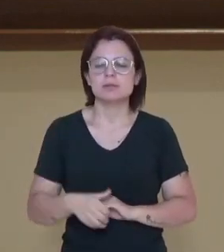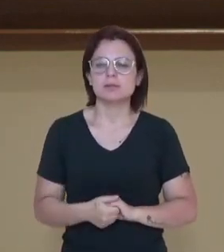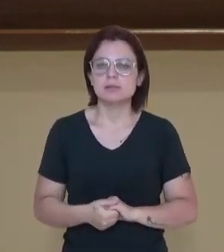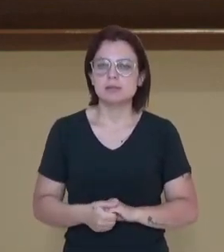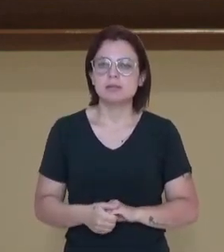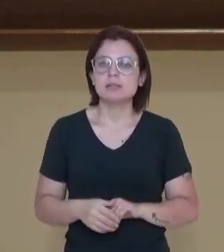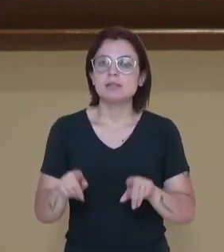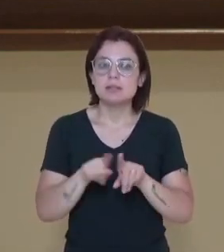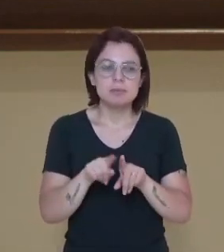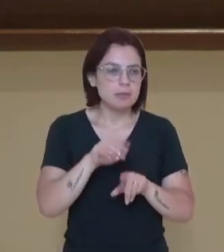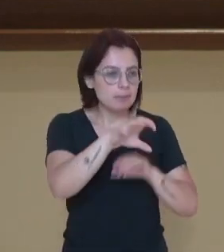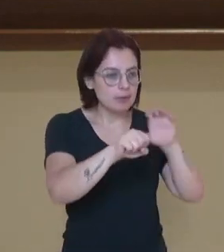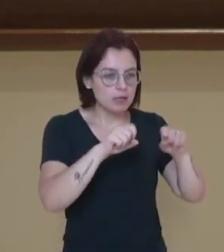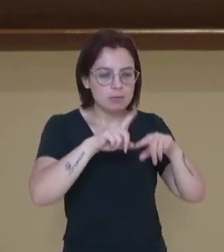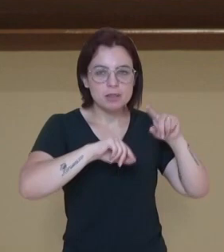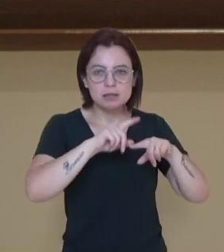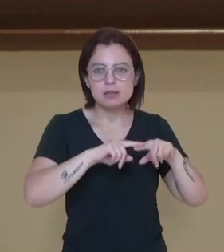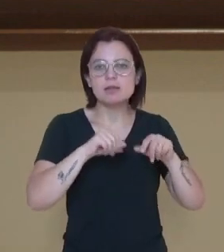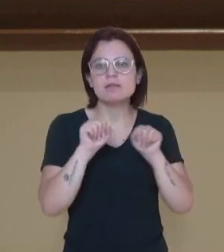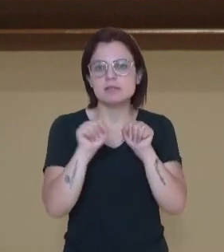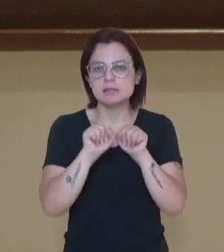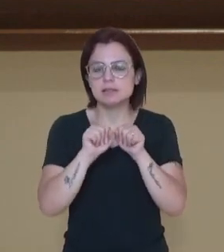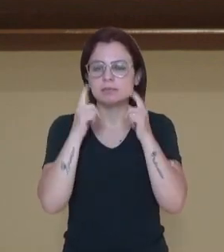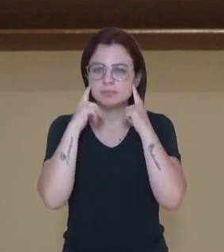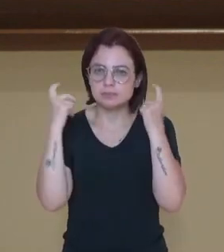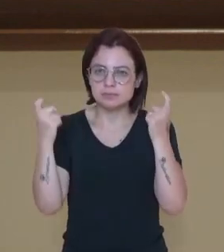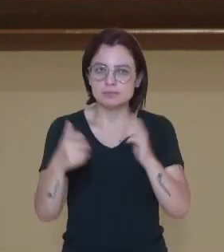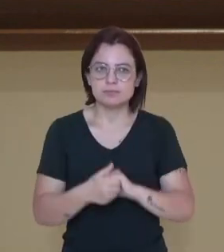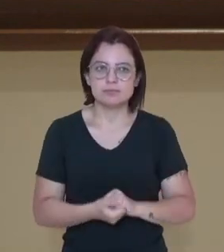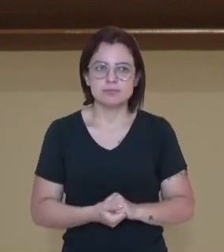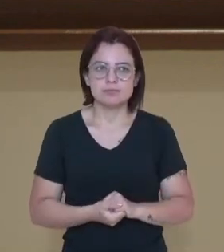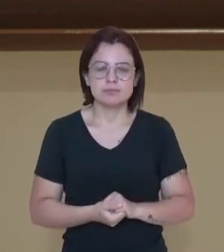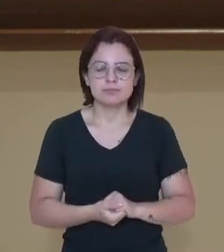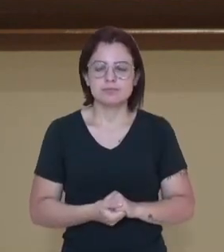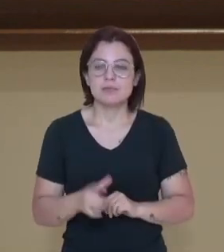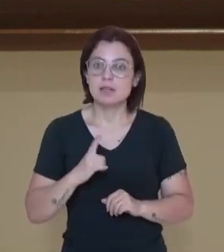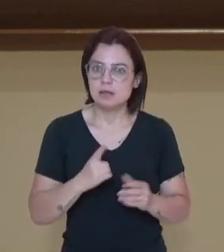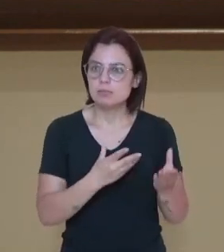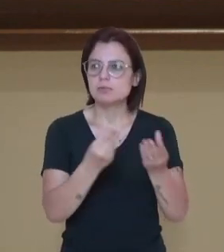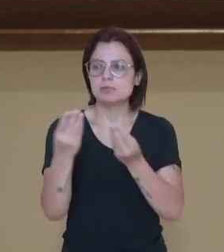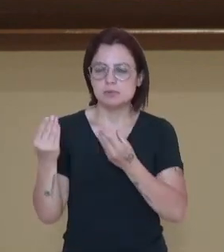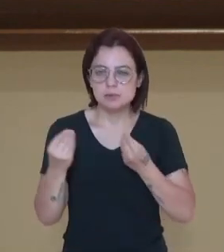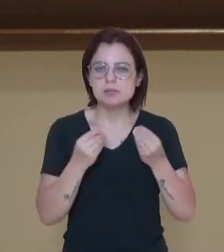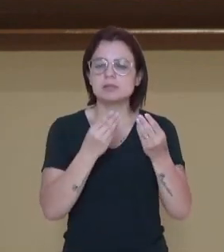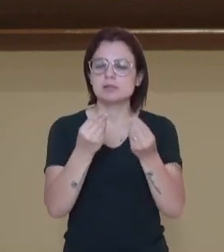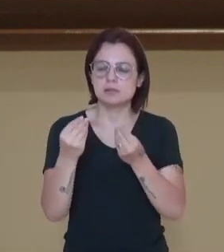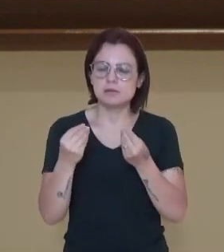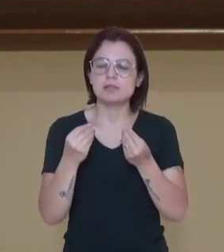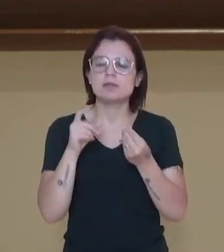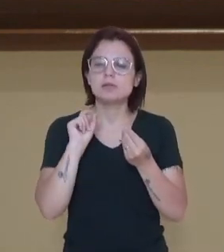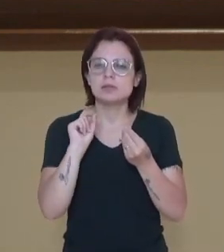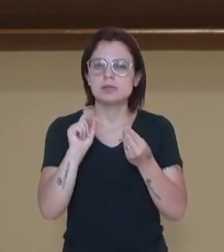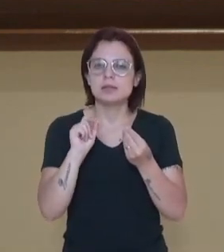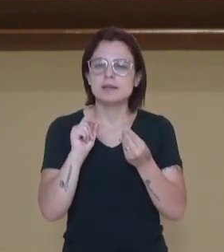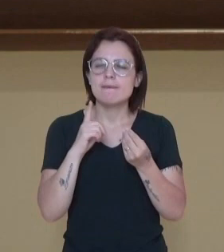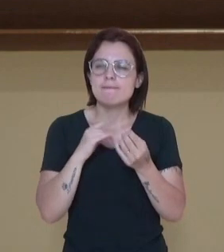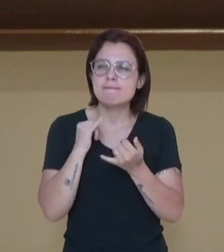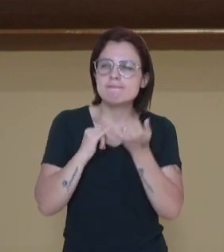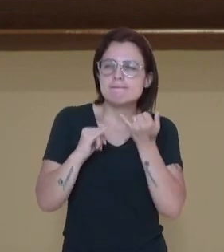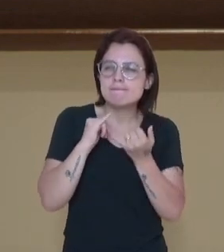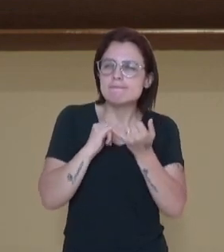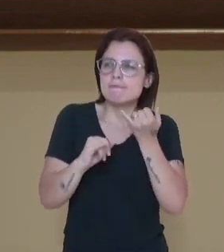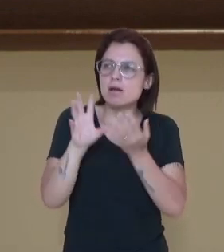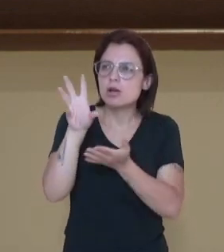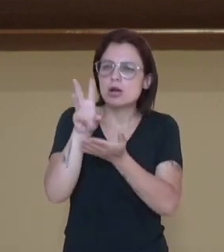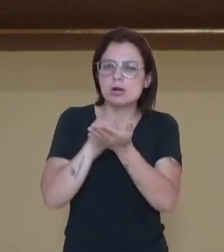os objetos à sua volta para produzir sonoridades. E na maioria das vezes, e muitas vezes, eles